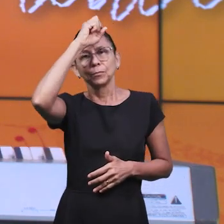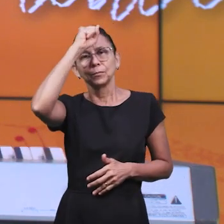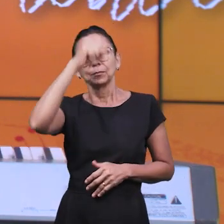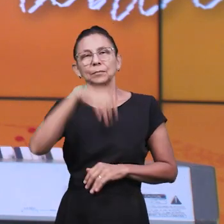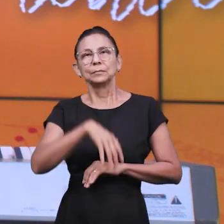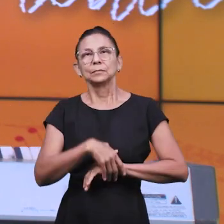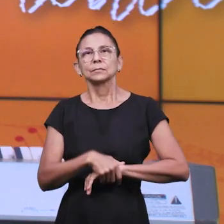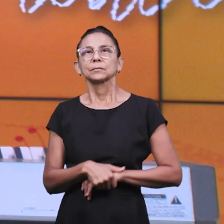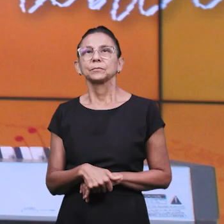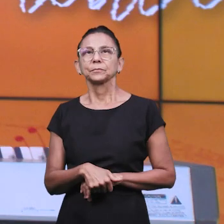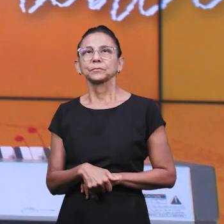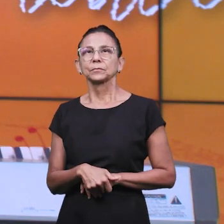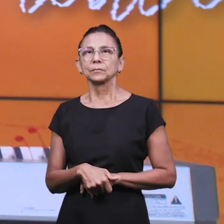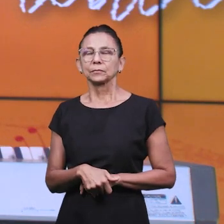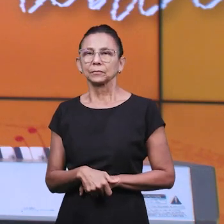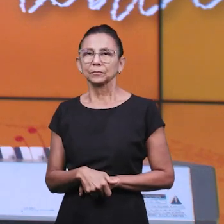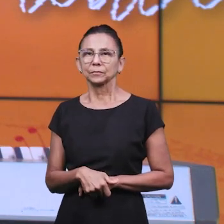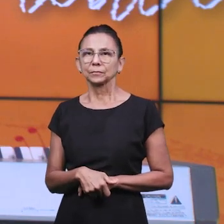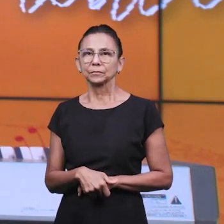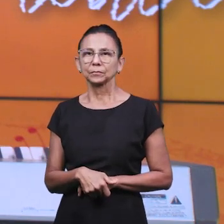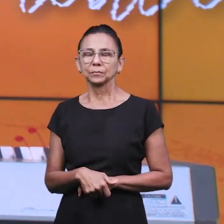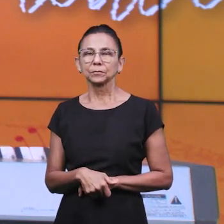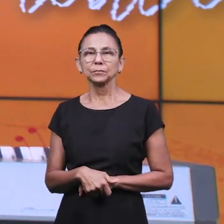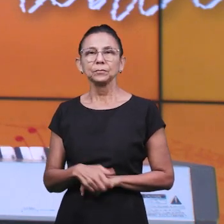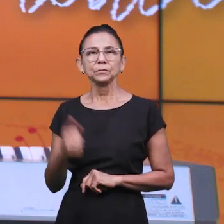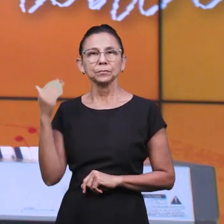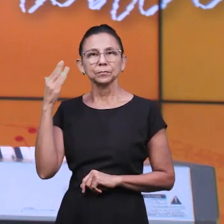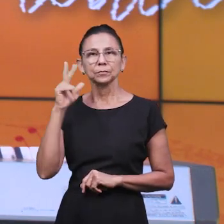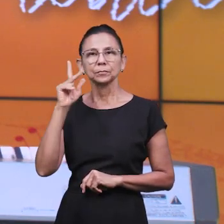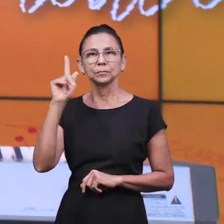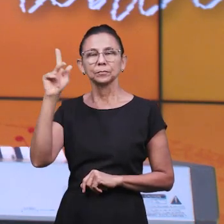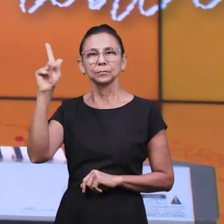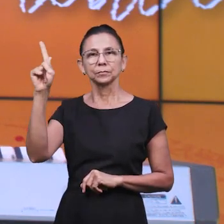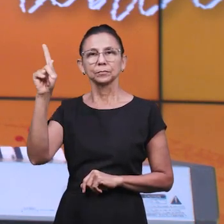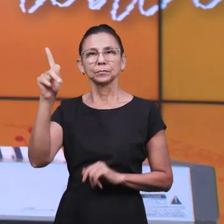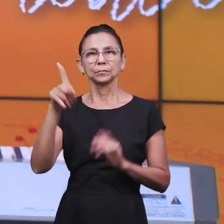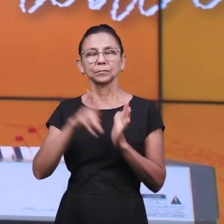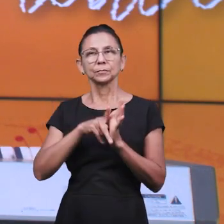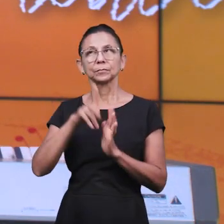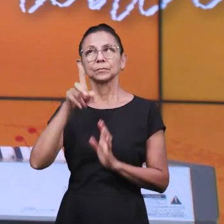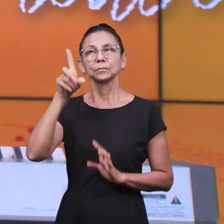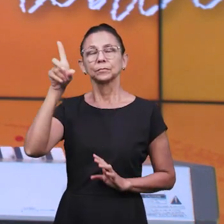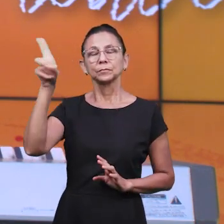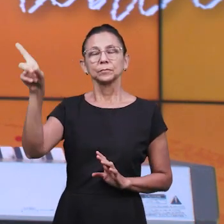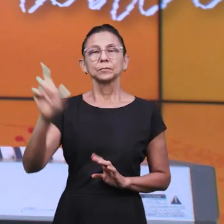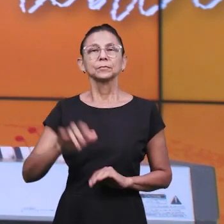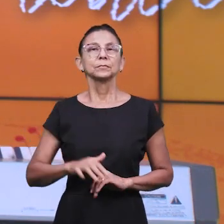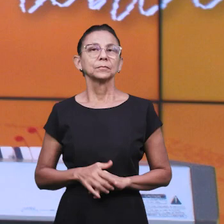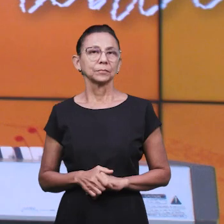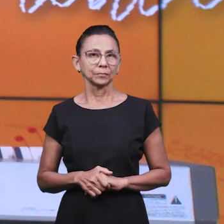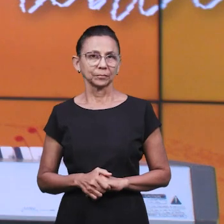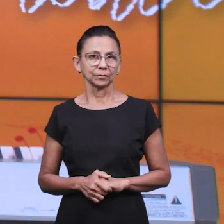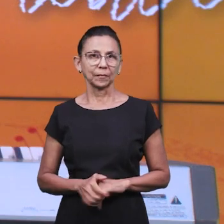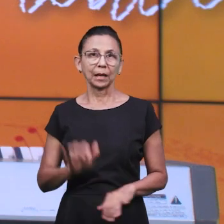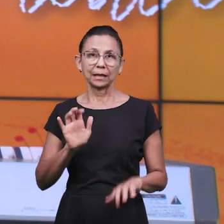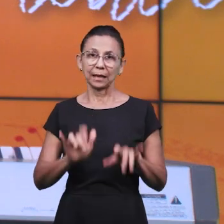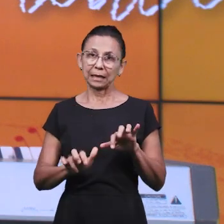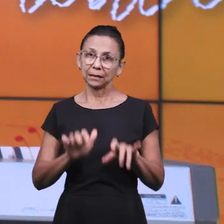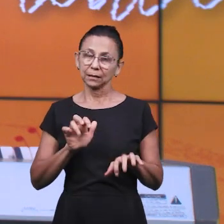louvor. Esta é a mensagem eterna de Deus. Mais direcionado para os tecladistas,